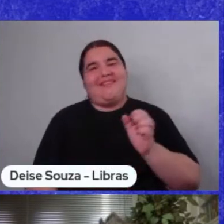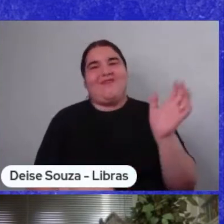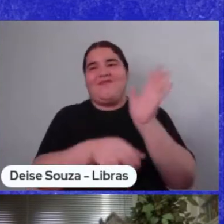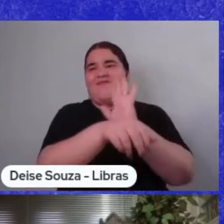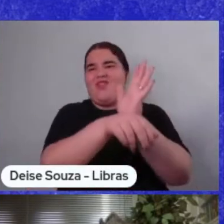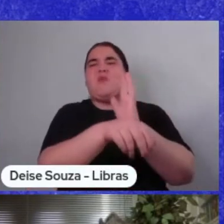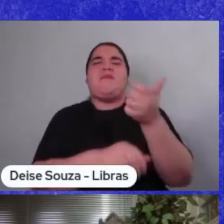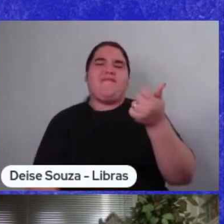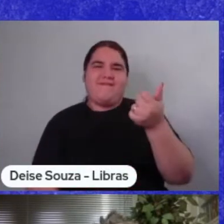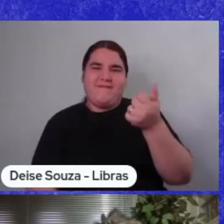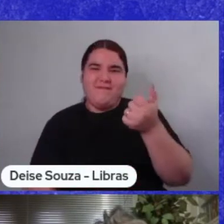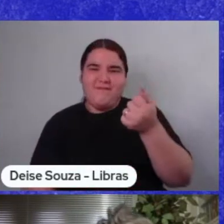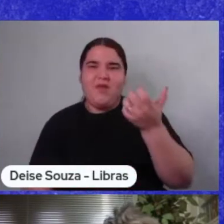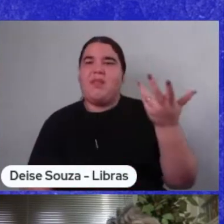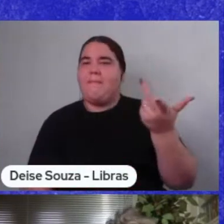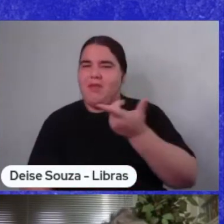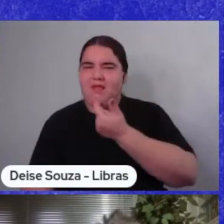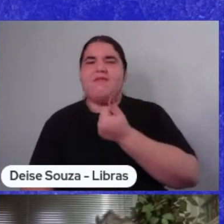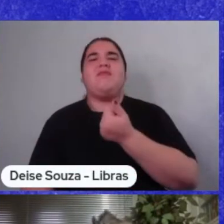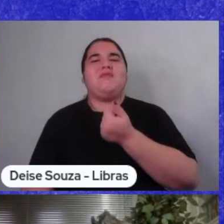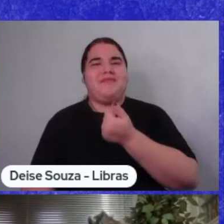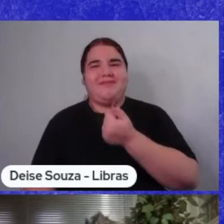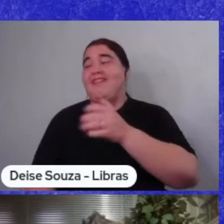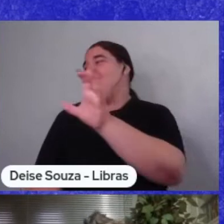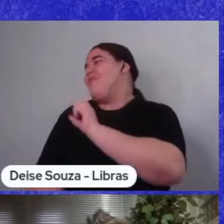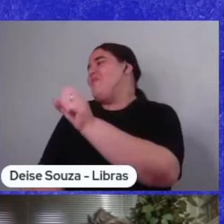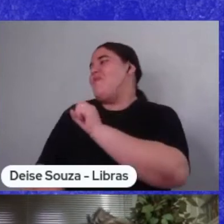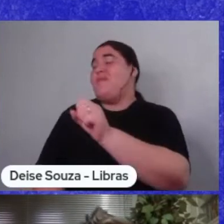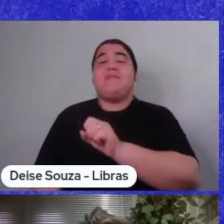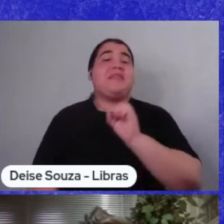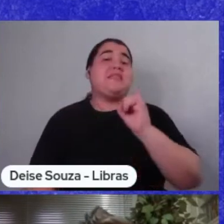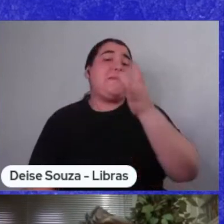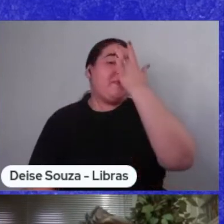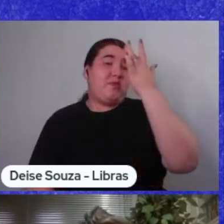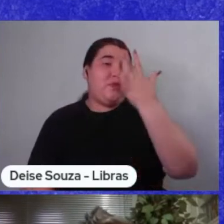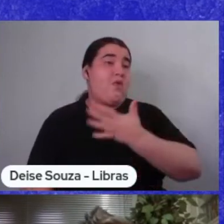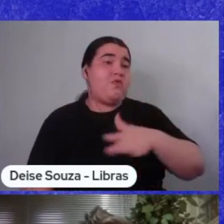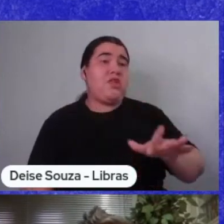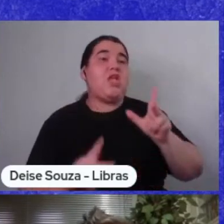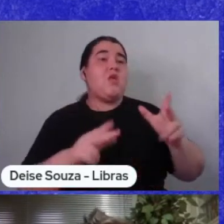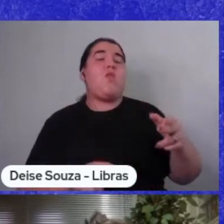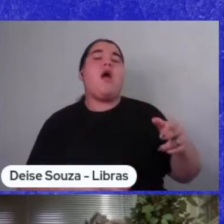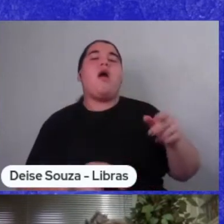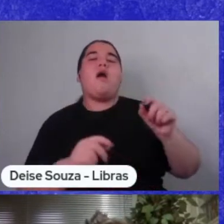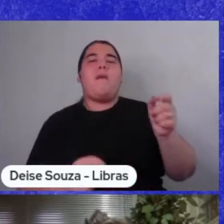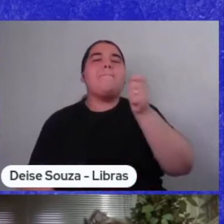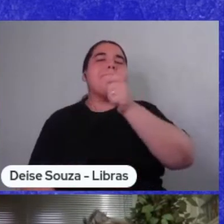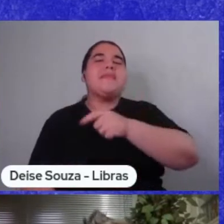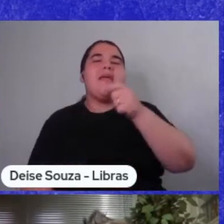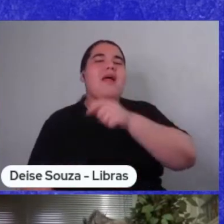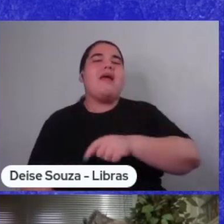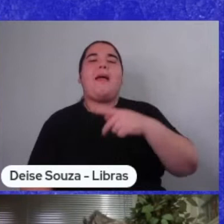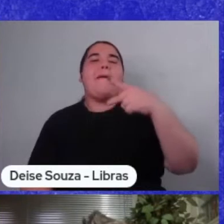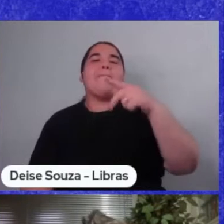sim, porque e acabou-se. E quem não gostar, é igual aquele meme da Pava, o meme da Pava, que tá, né? Quem gostou, gostou,